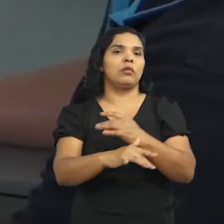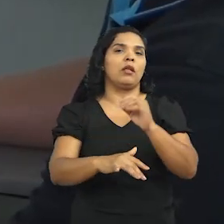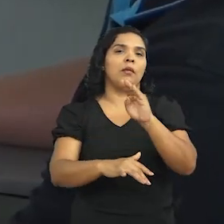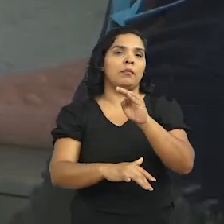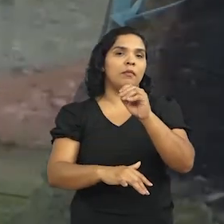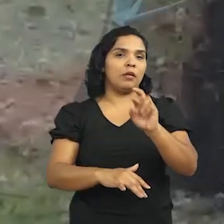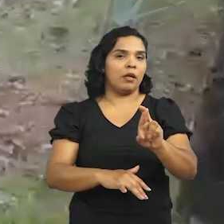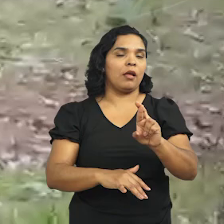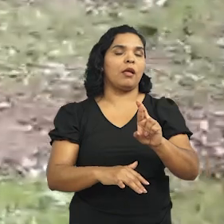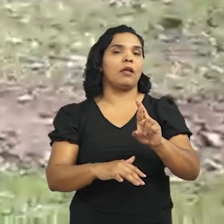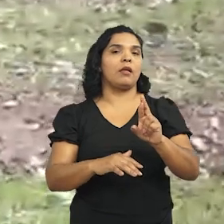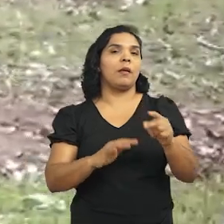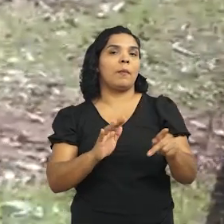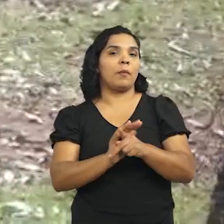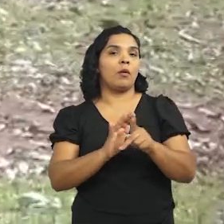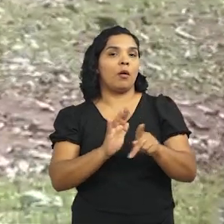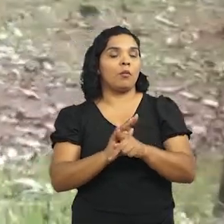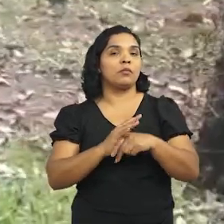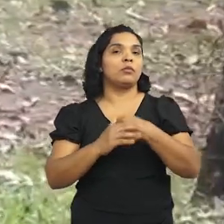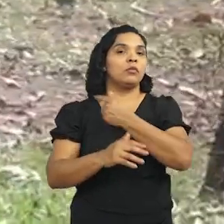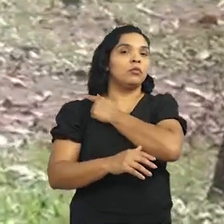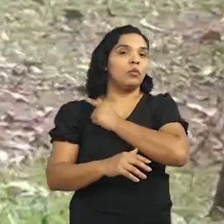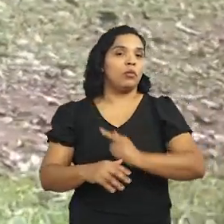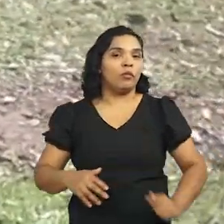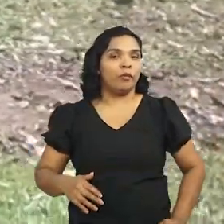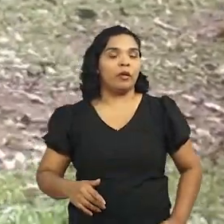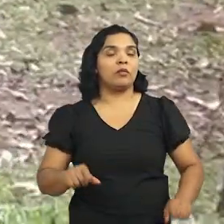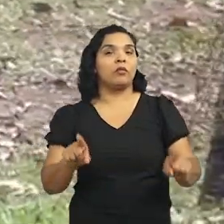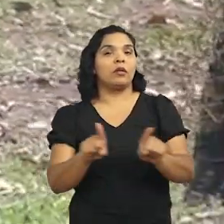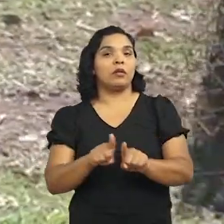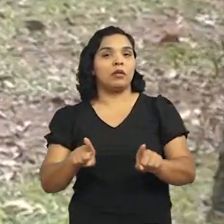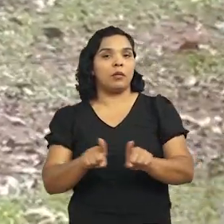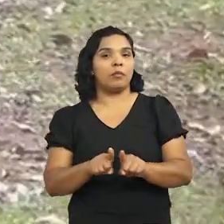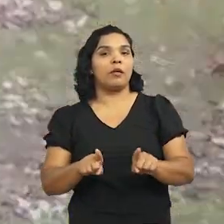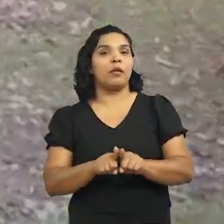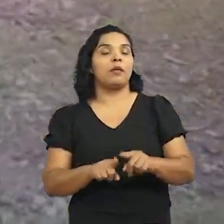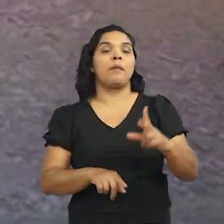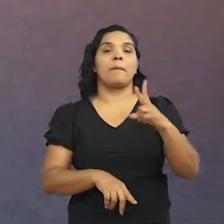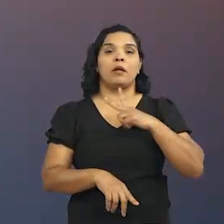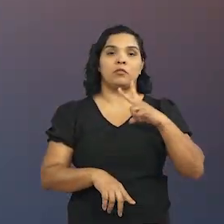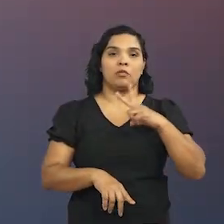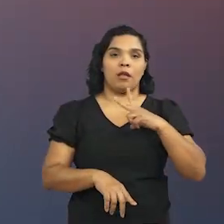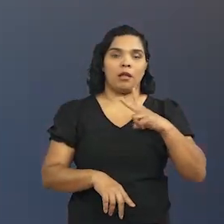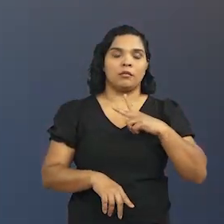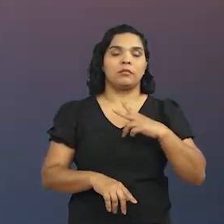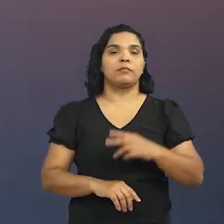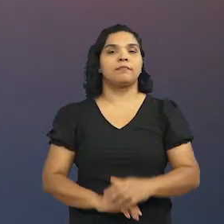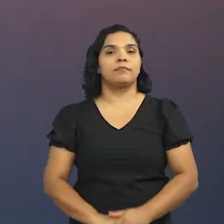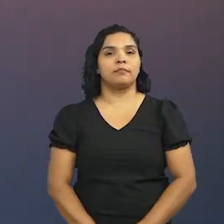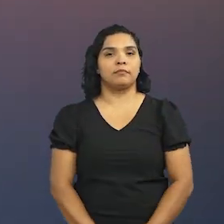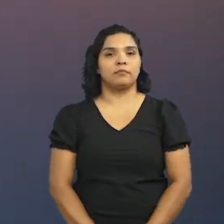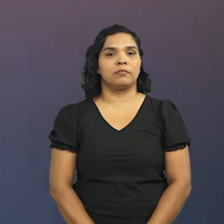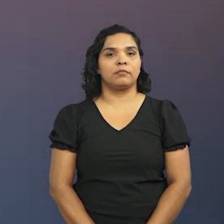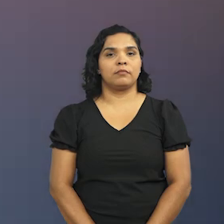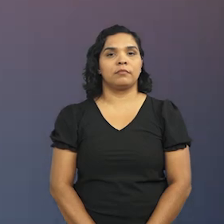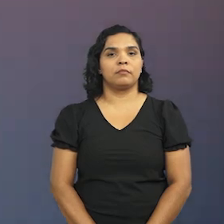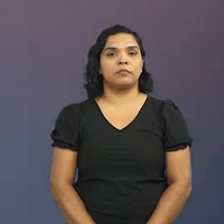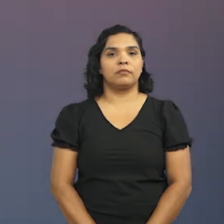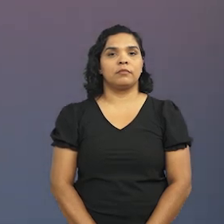tanto rodovias gerenciadas pelo governo, mas também em rodovias de